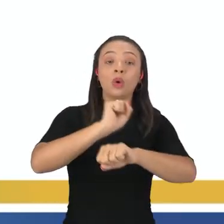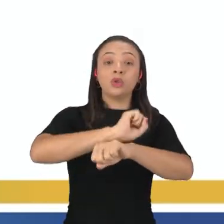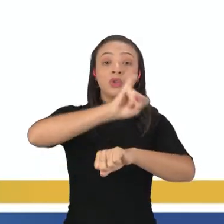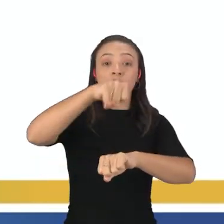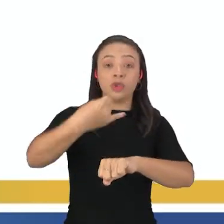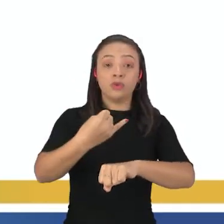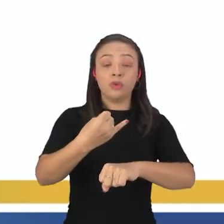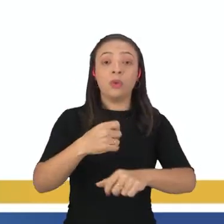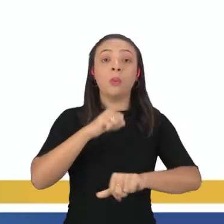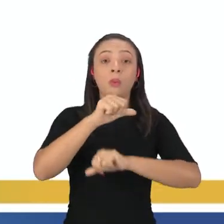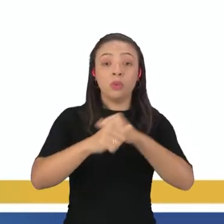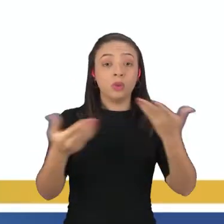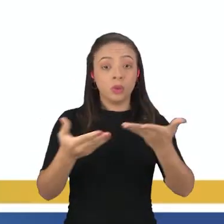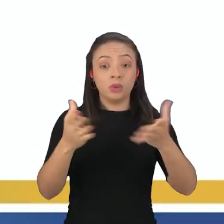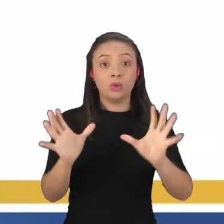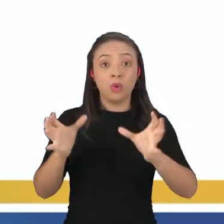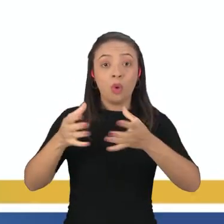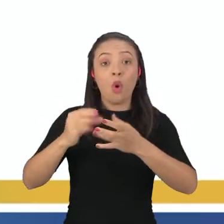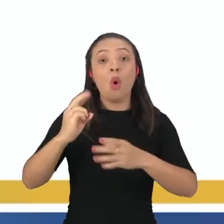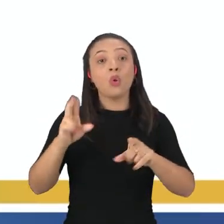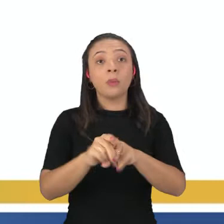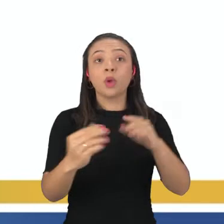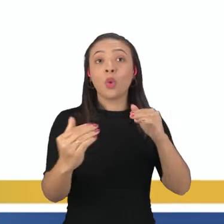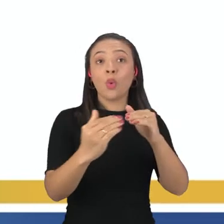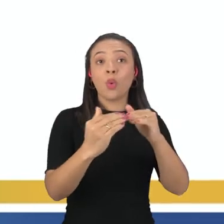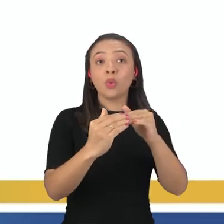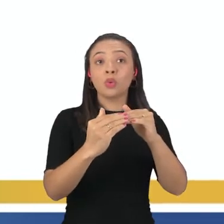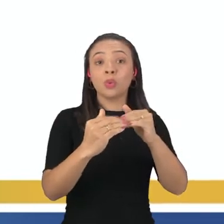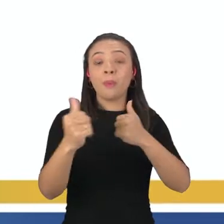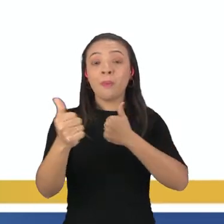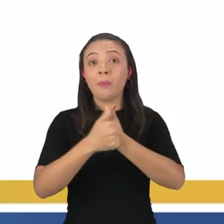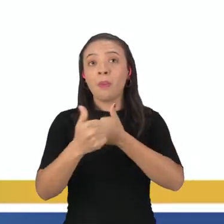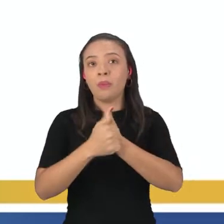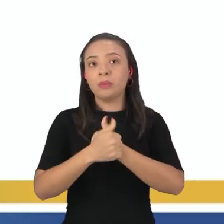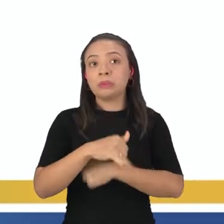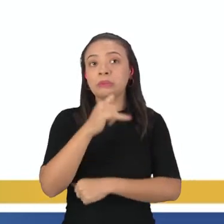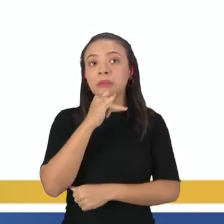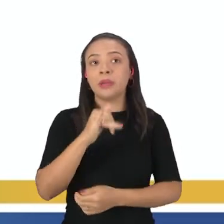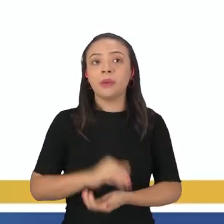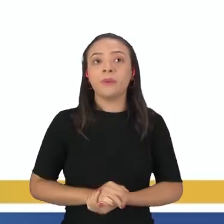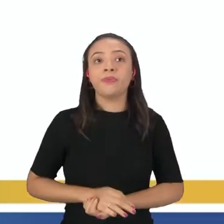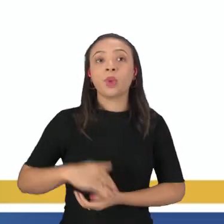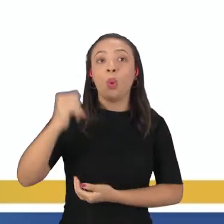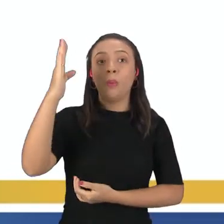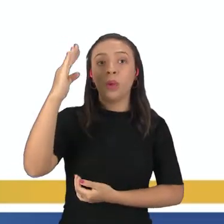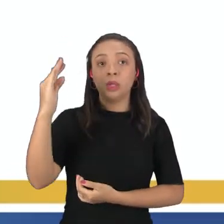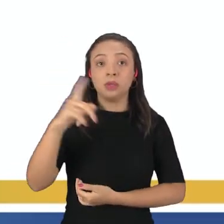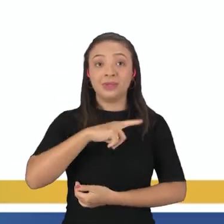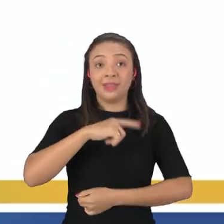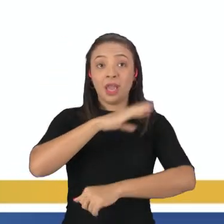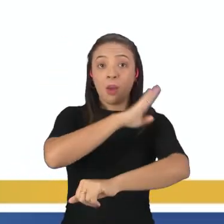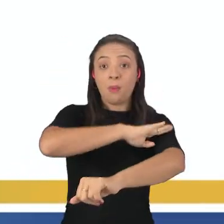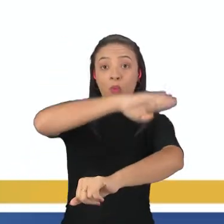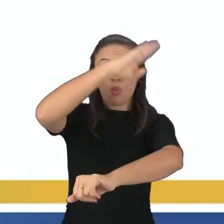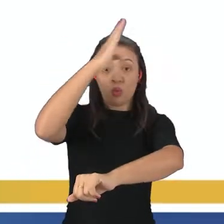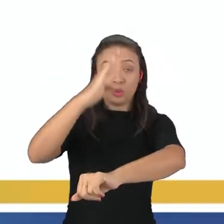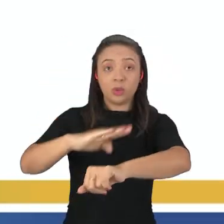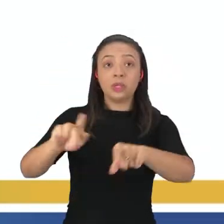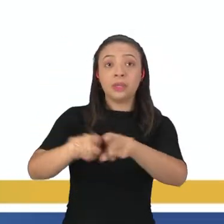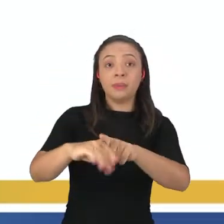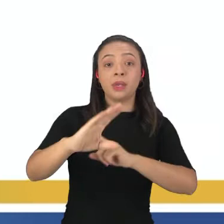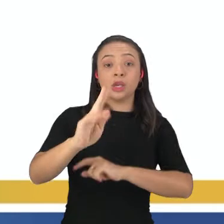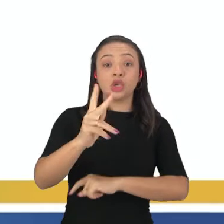vai para o plural ou concorda com o mais próximo. Exemplo: o Brasil possui montanha